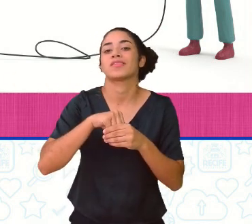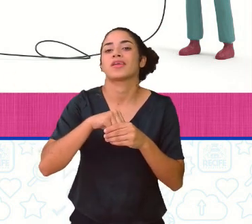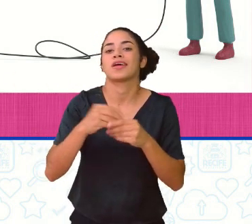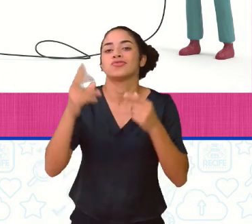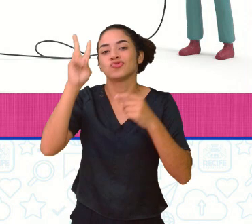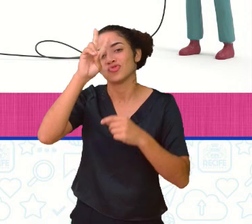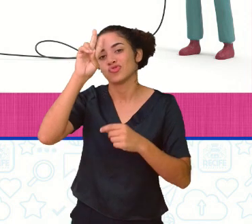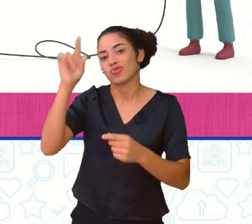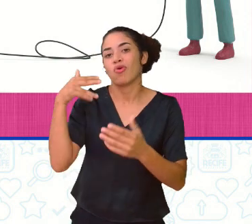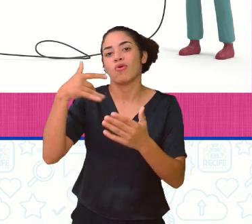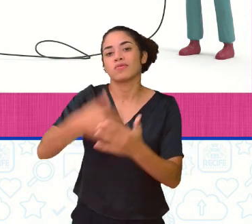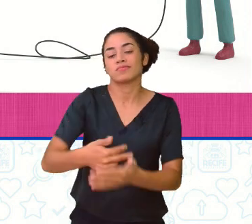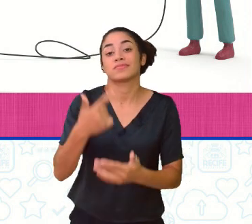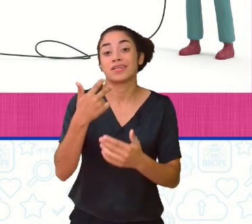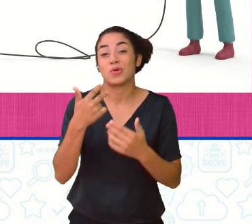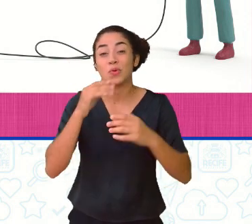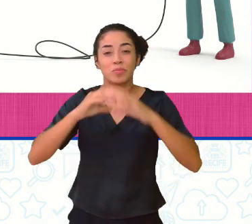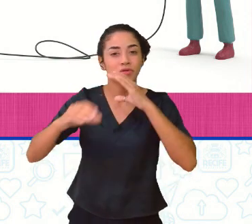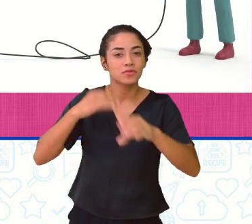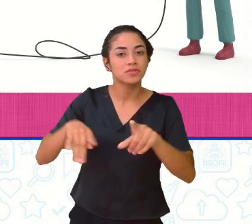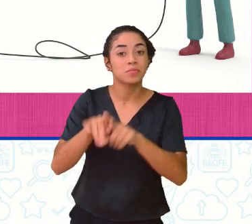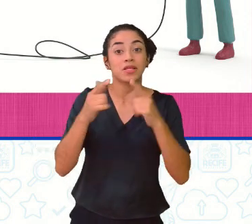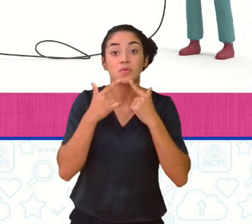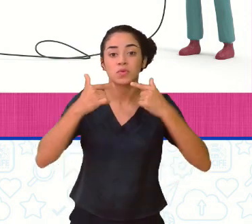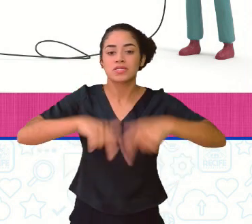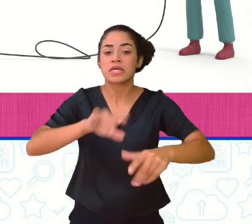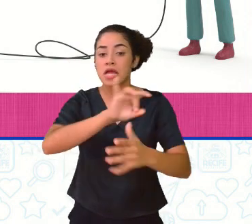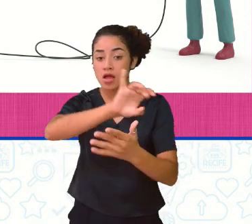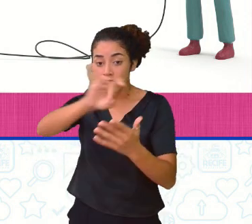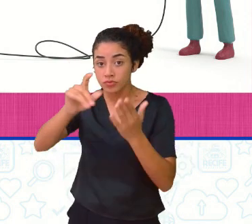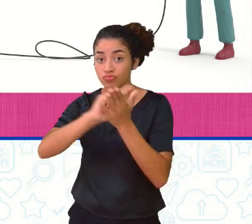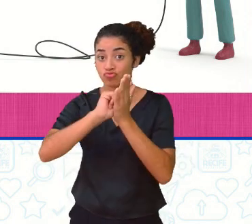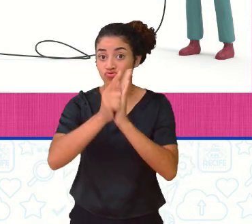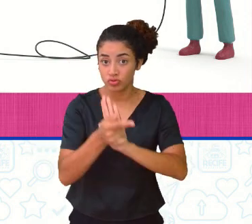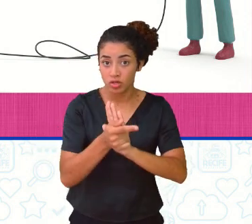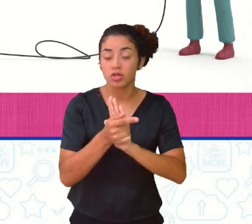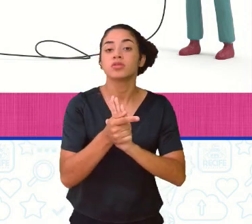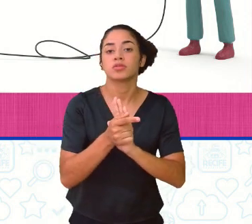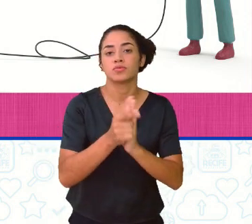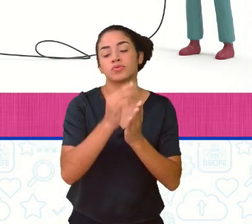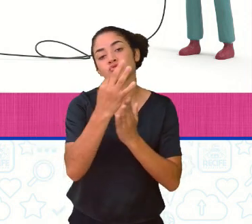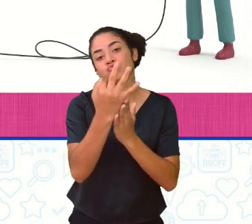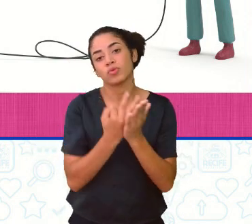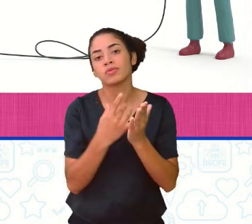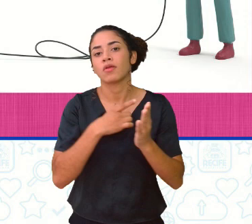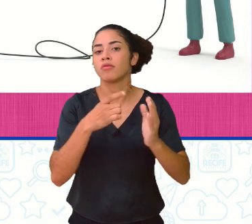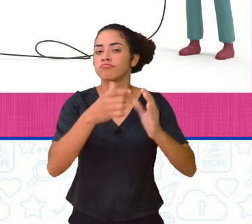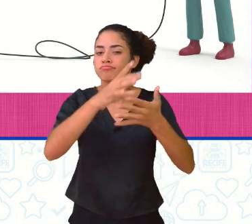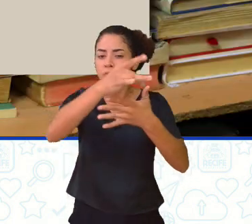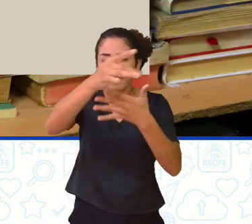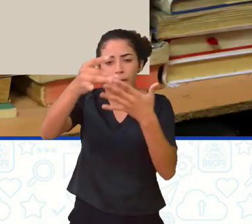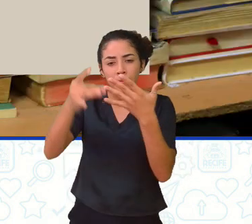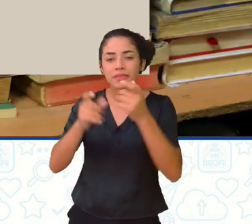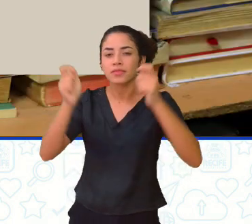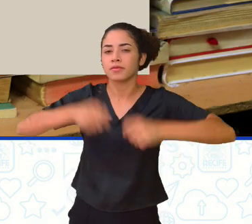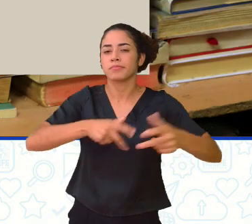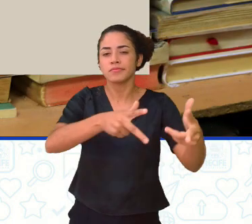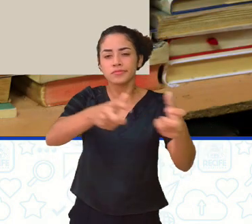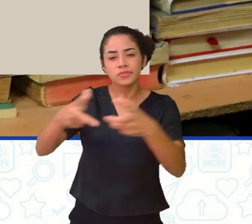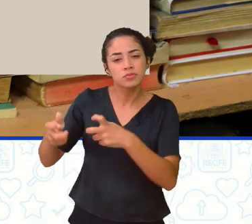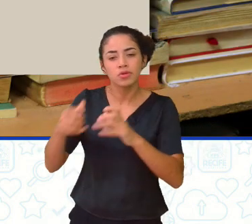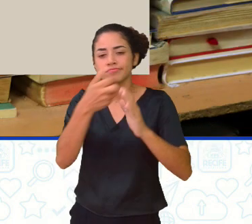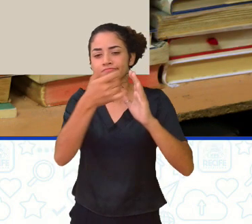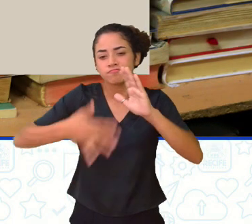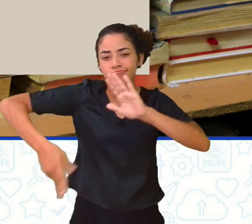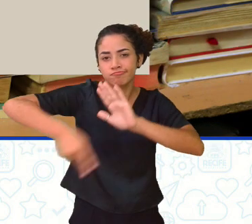linguagem. Cada gênero textual apresenta especificidades que permitem identificar a sua classificação. Não é